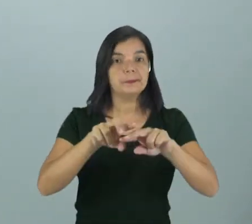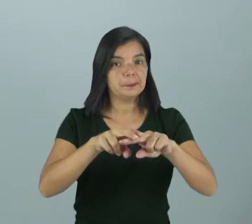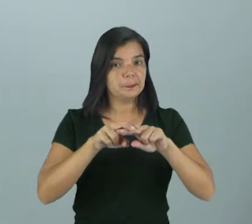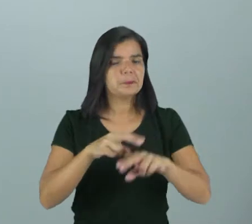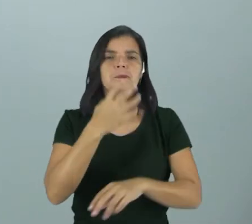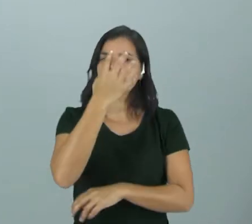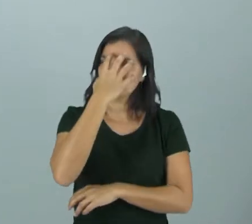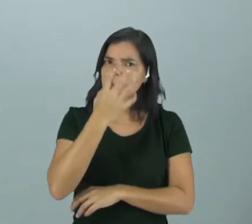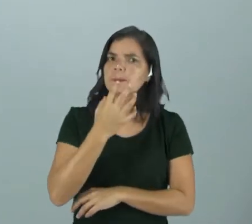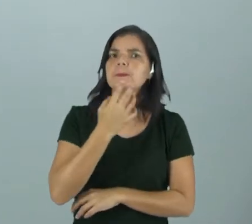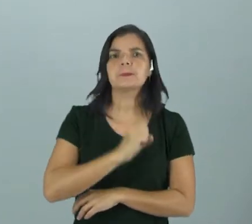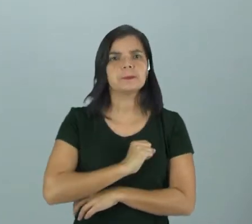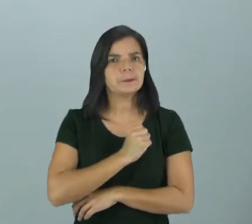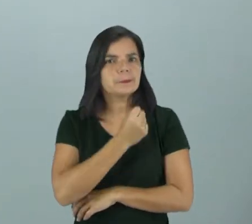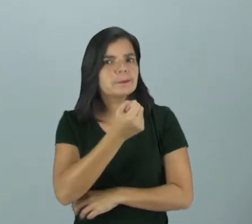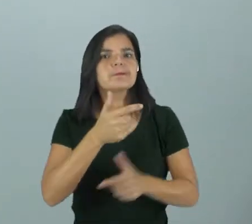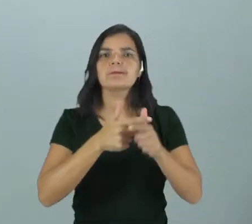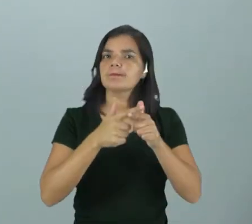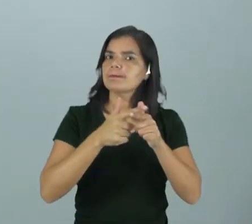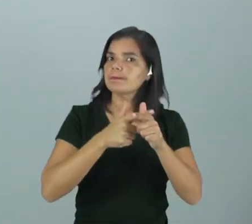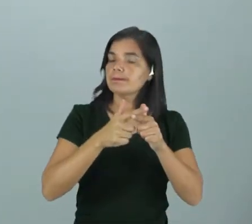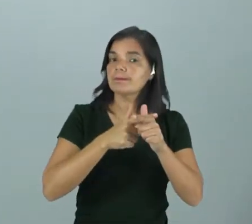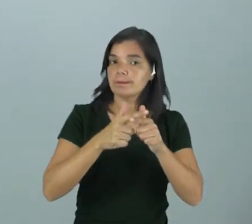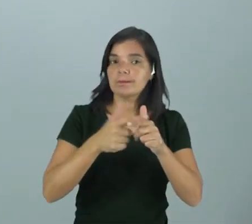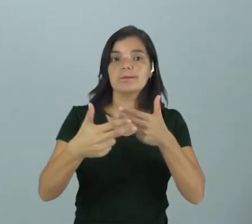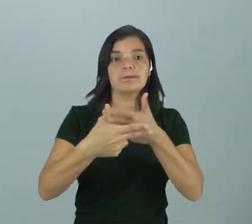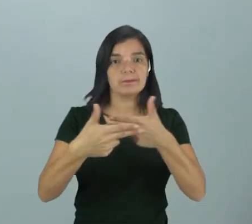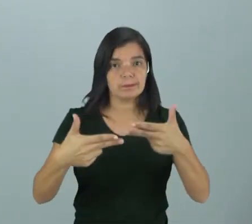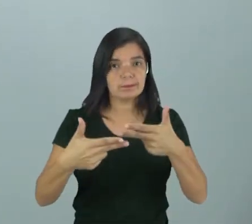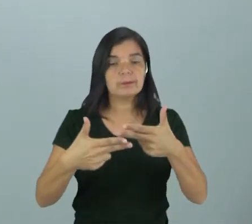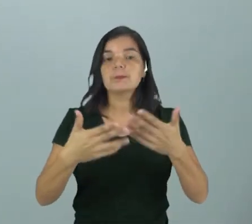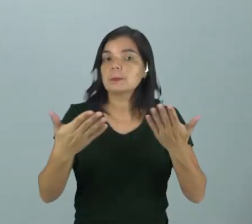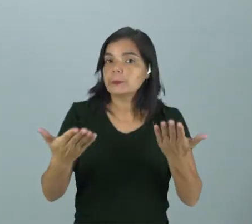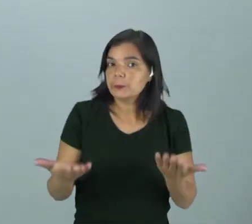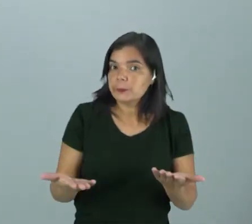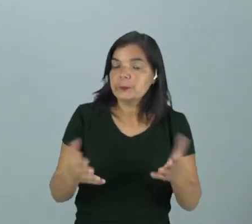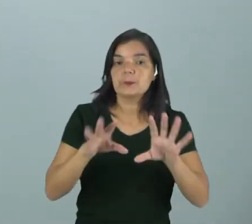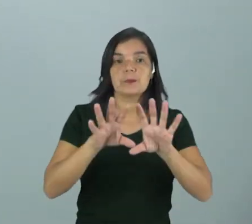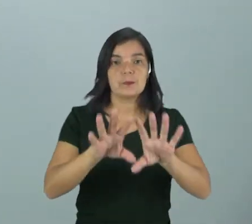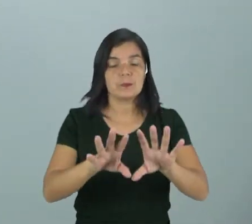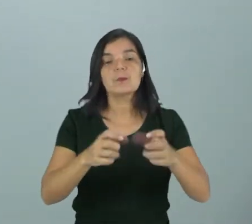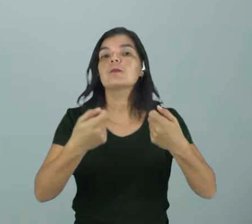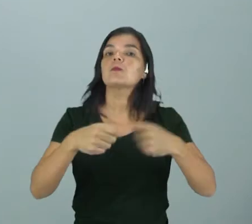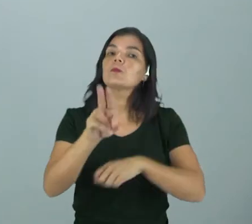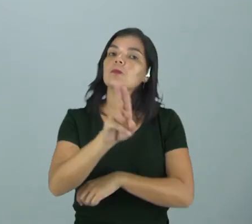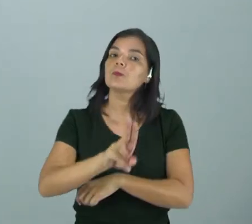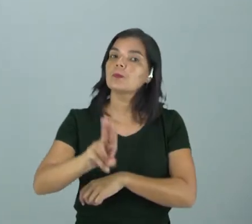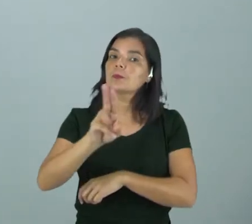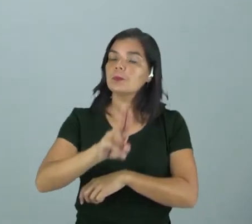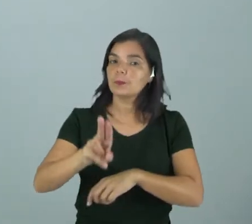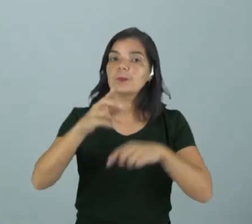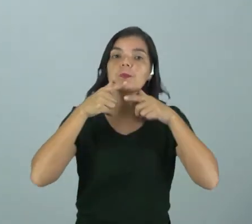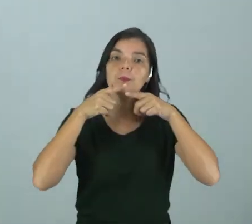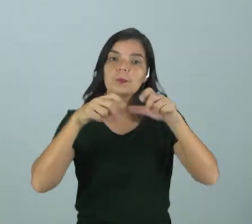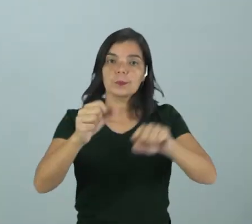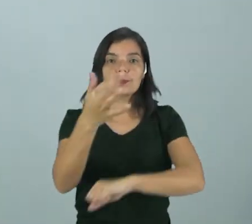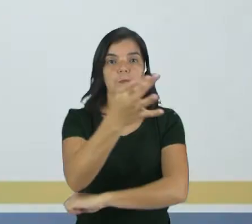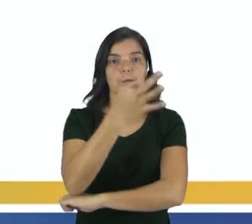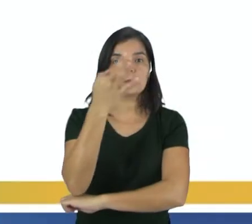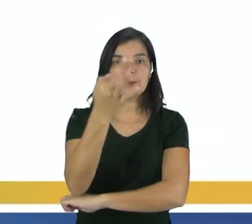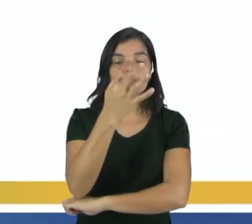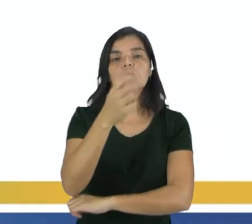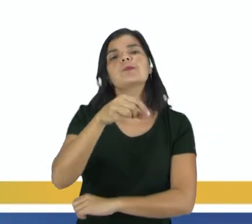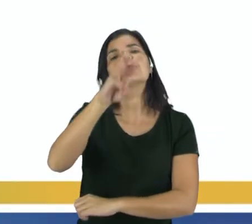estar chateado, aborrecido com o problema do seu objeto. Então, dessa forma, você utiliza a linguagem formal.